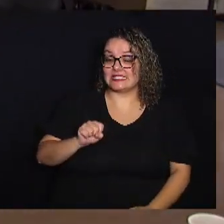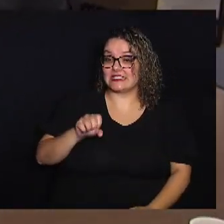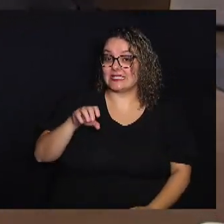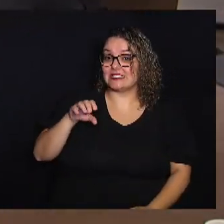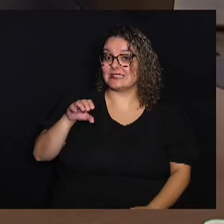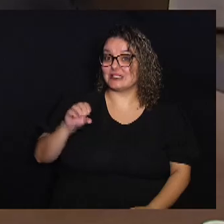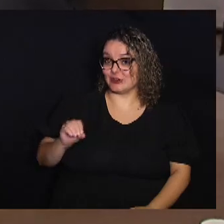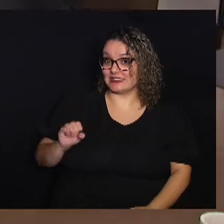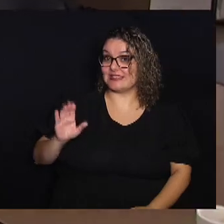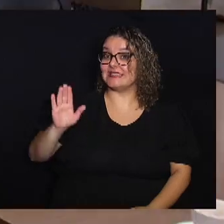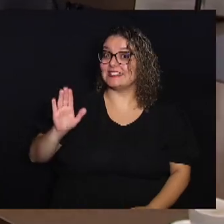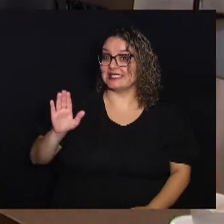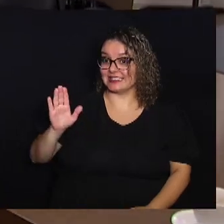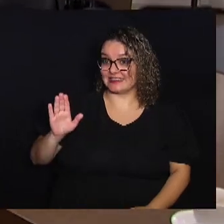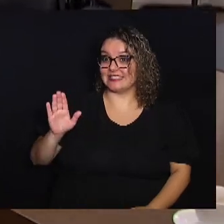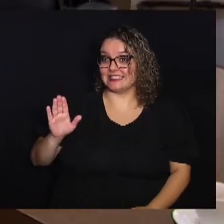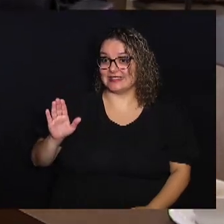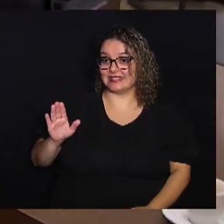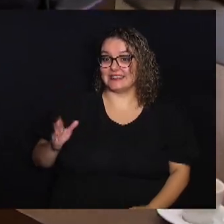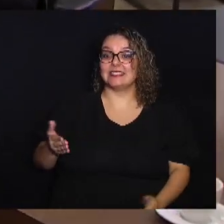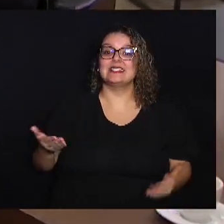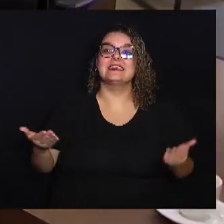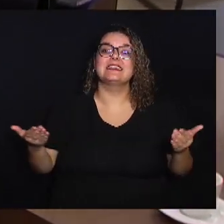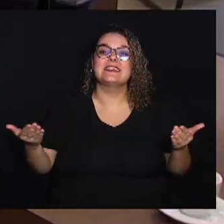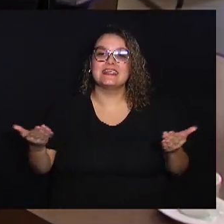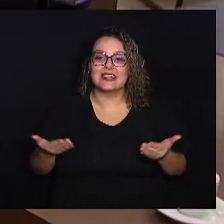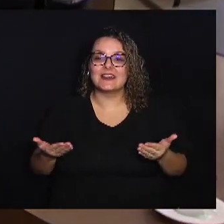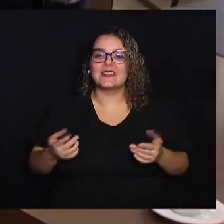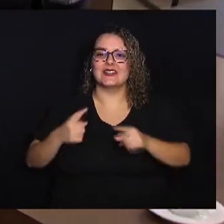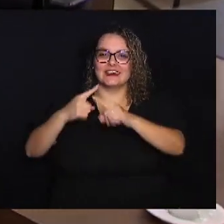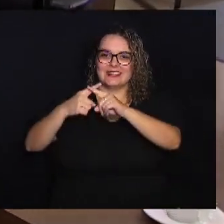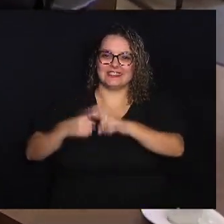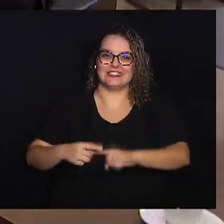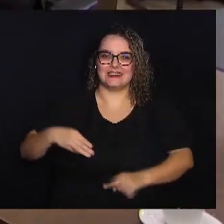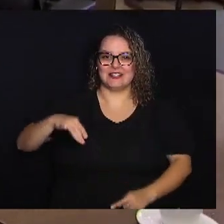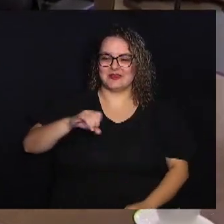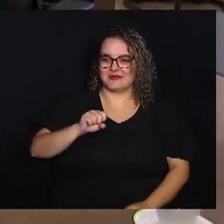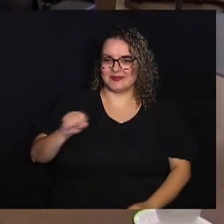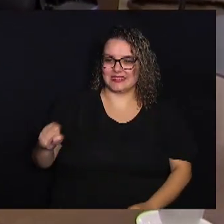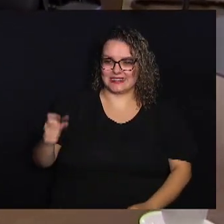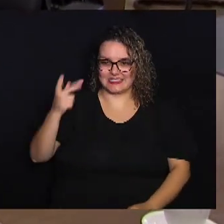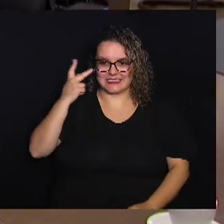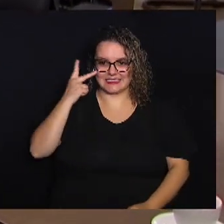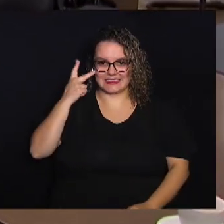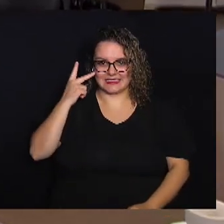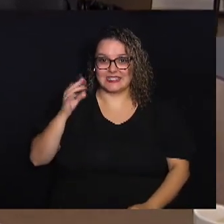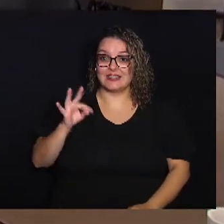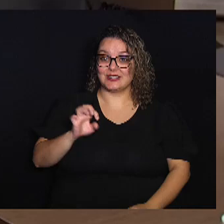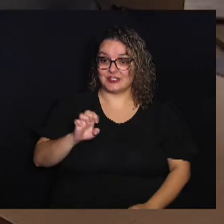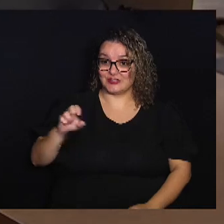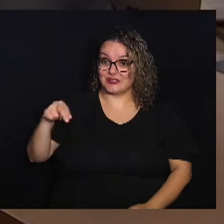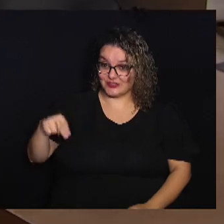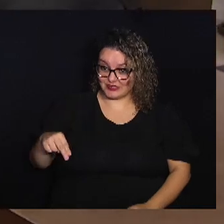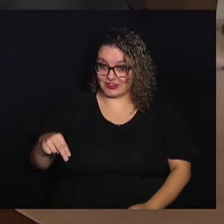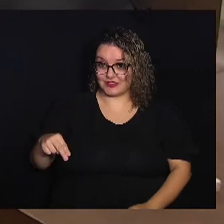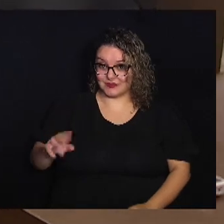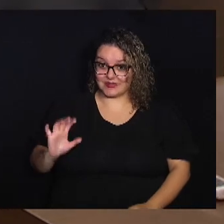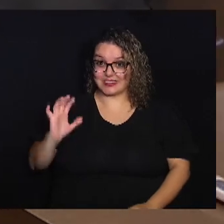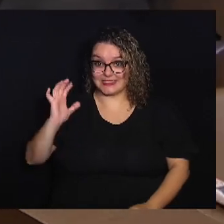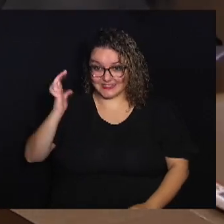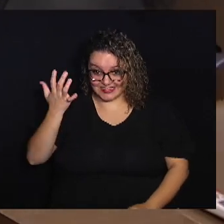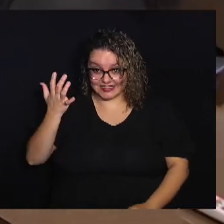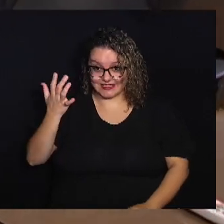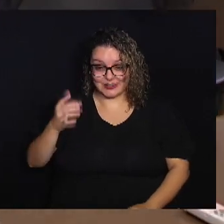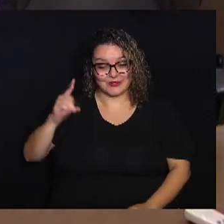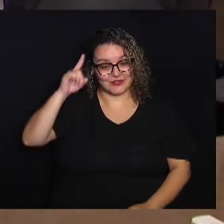780 candidatas. E agora disputa o Miss São Paulo Team, que está programado para acontecer entre